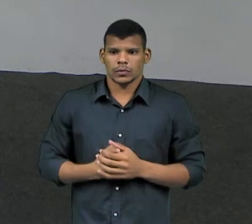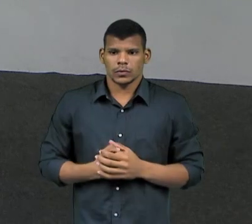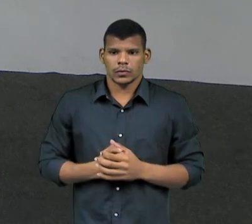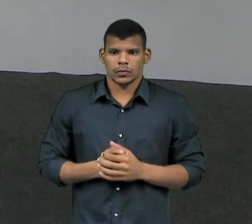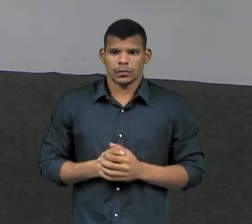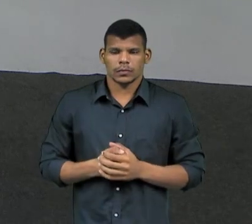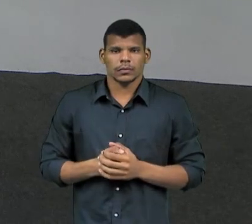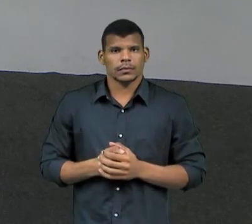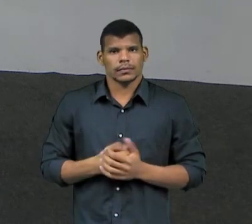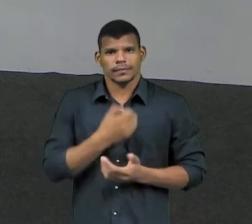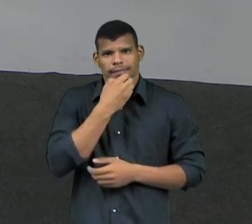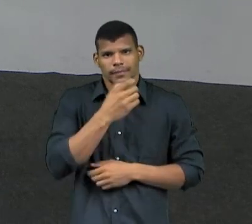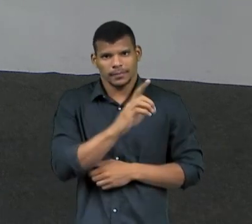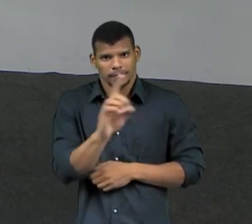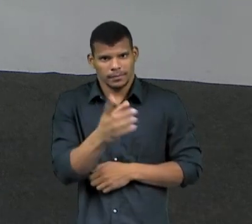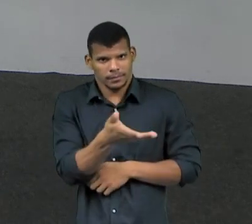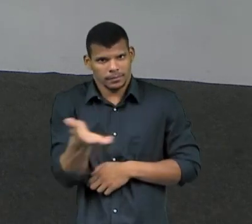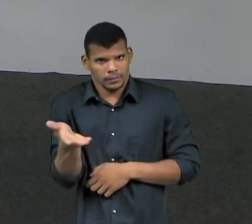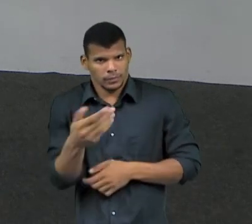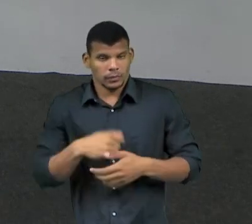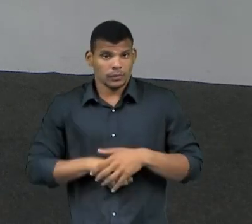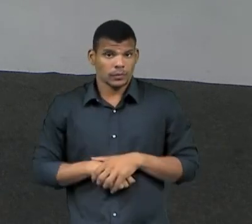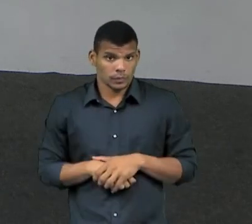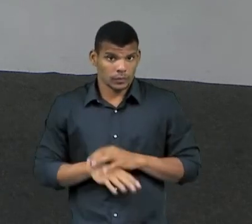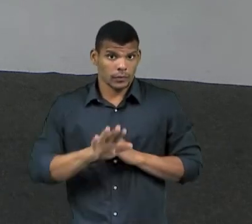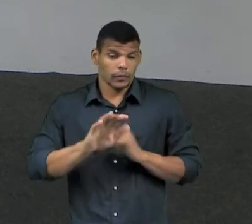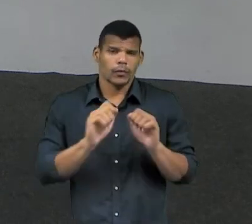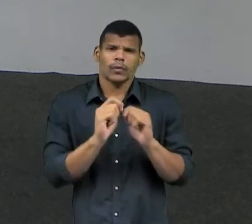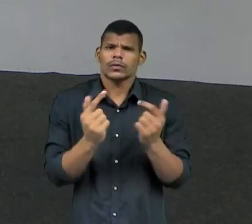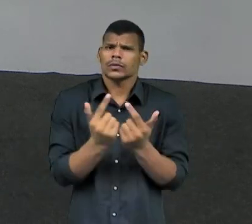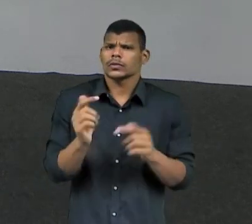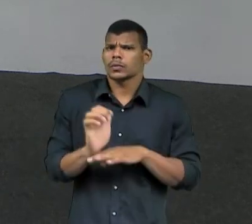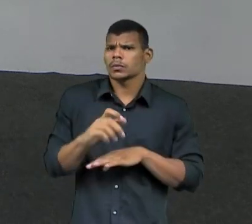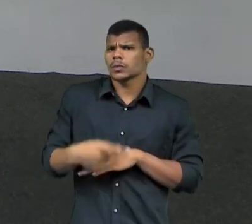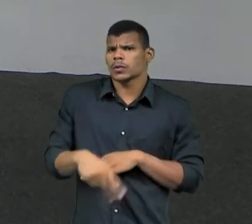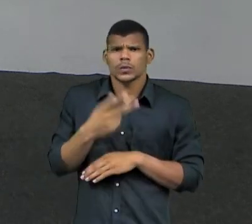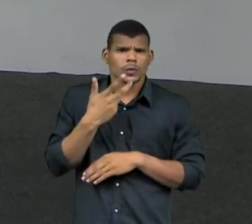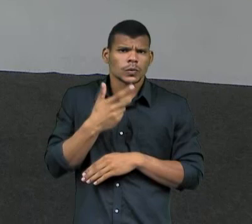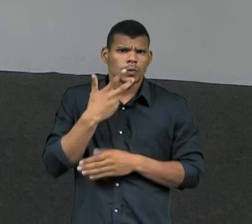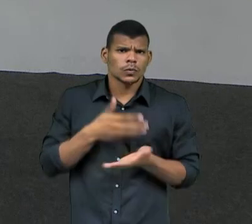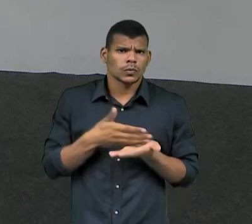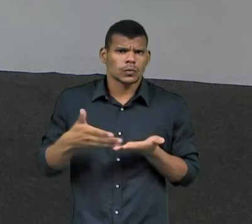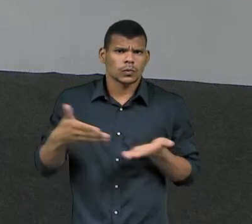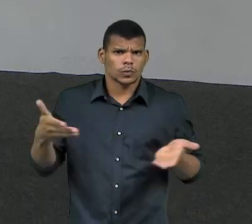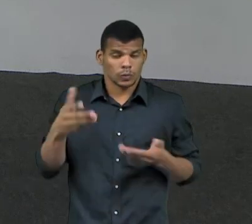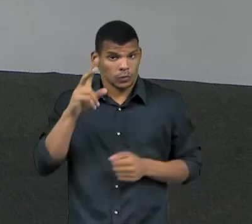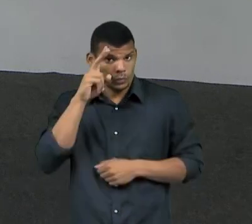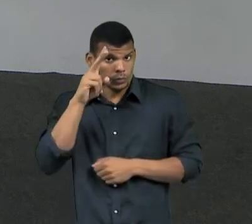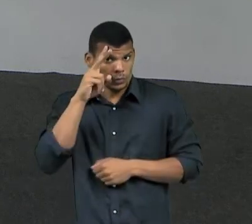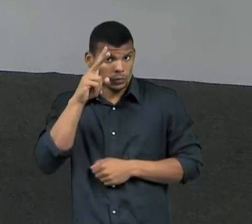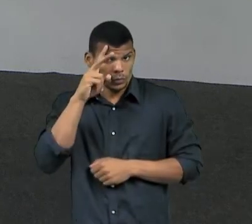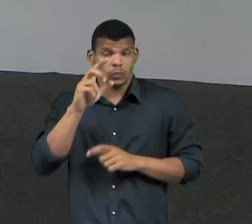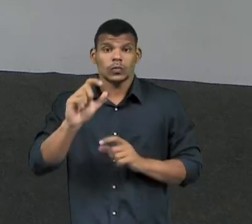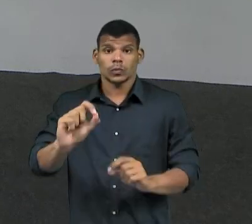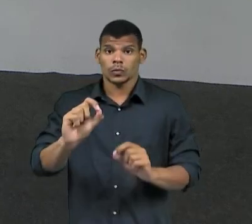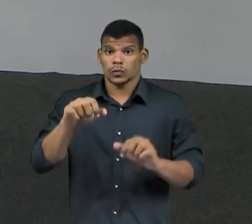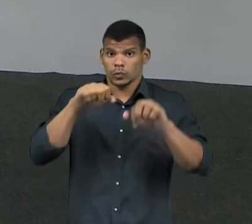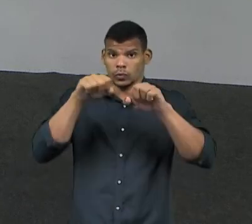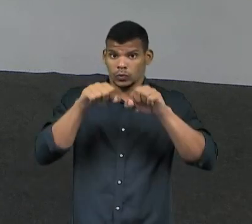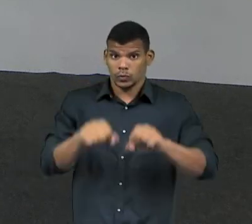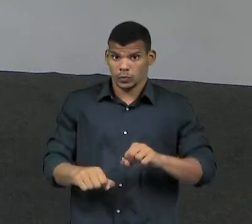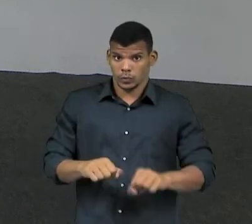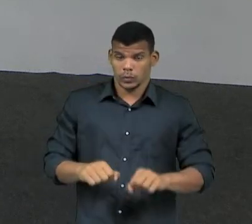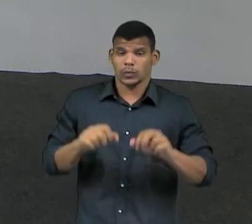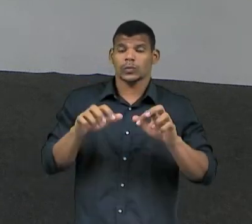Um bom dia para você. A Assembleia Legislativa começou nesta segunda-feira um ciclo de debates para